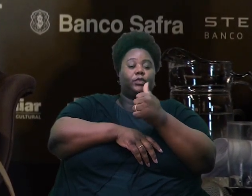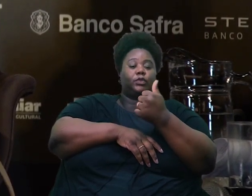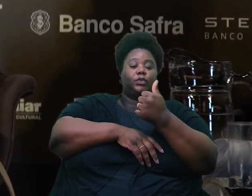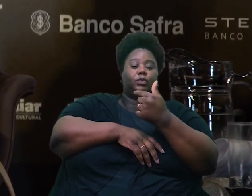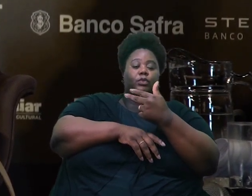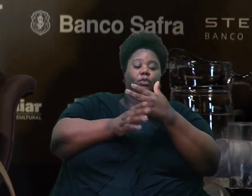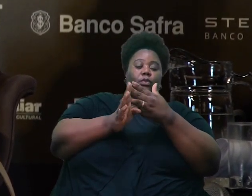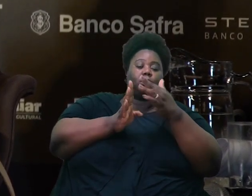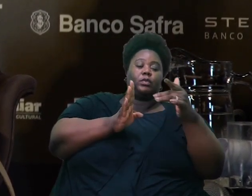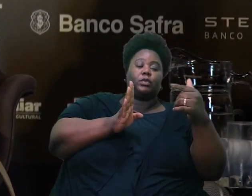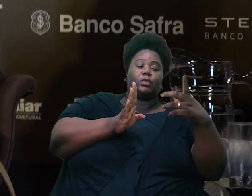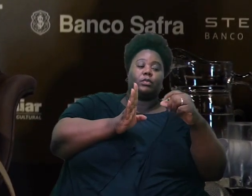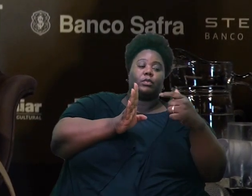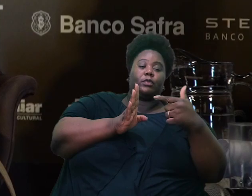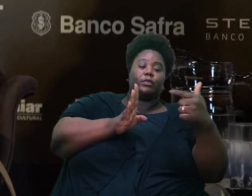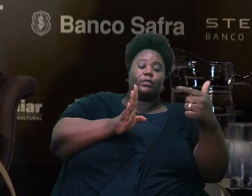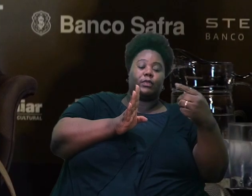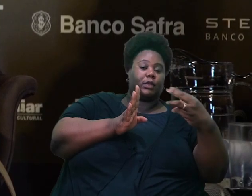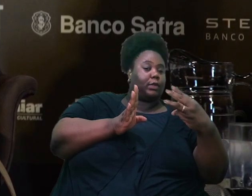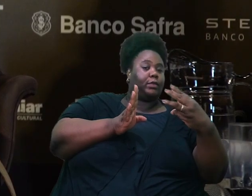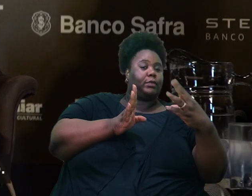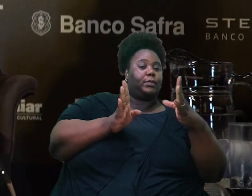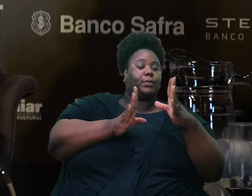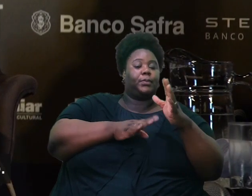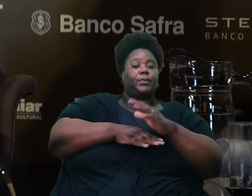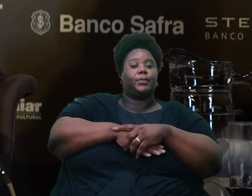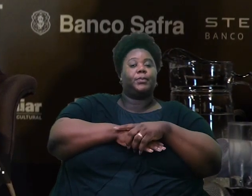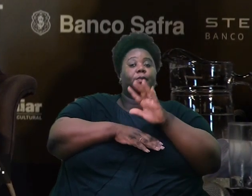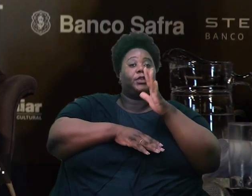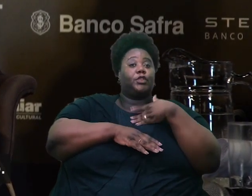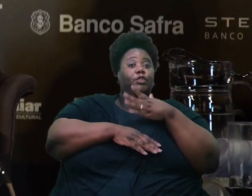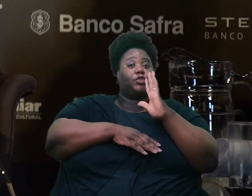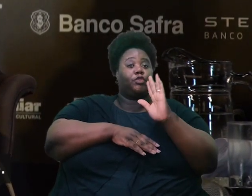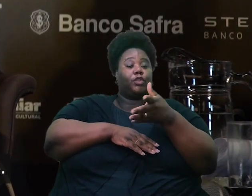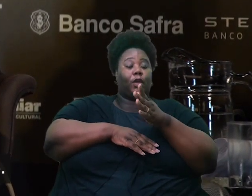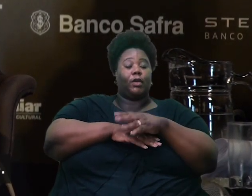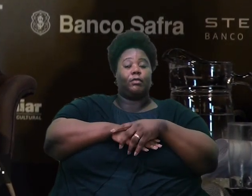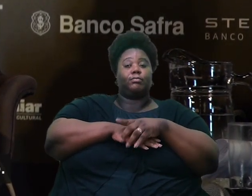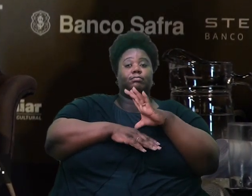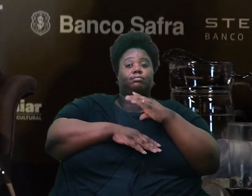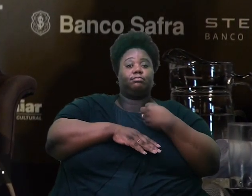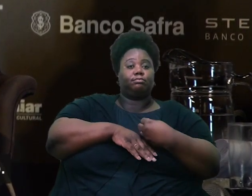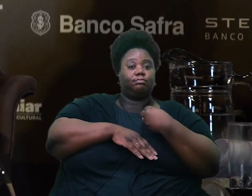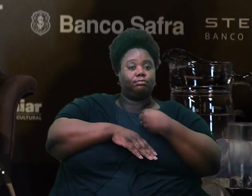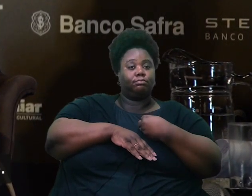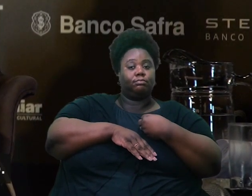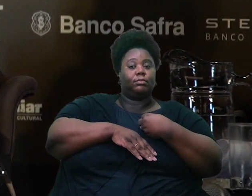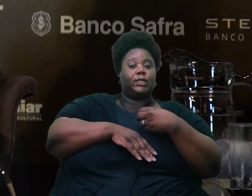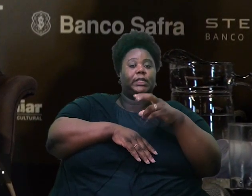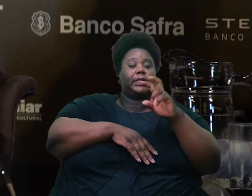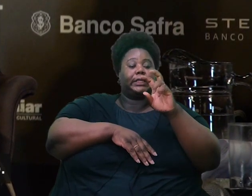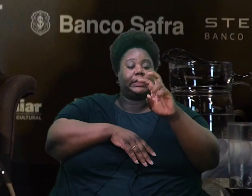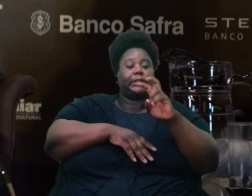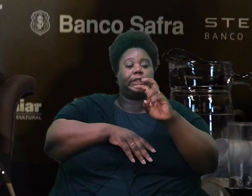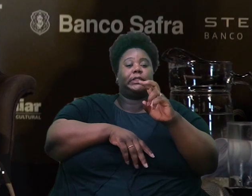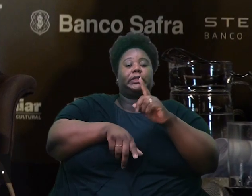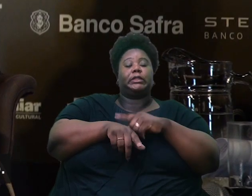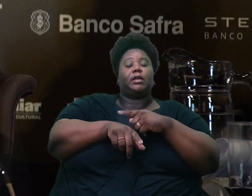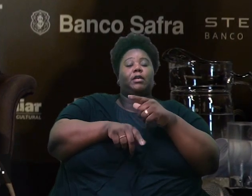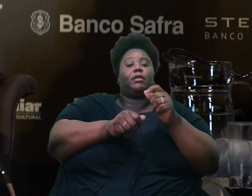23, 2 anos. E ele já está na 5ª impressão.